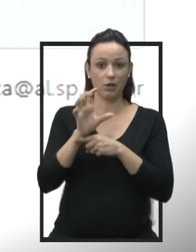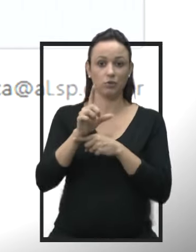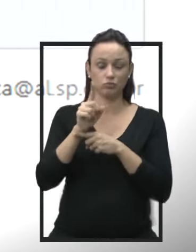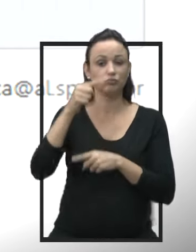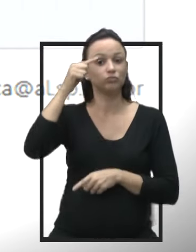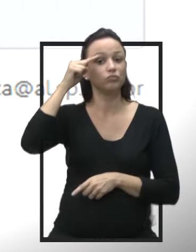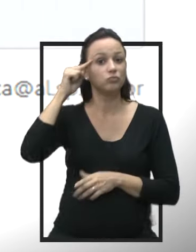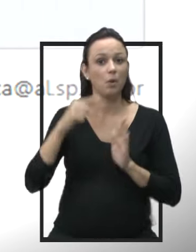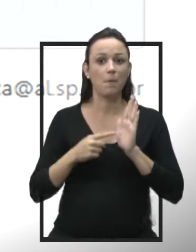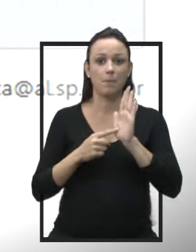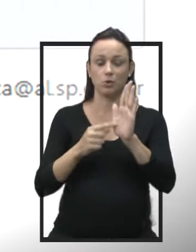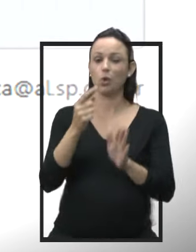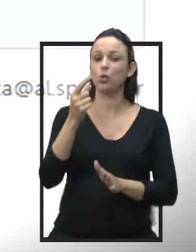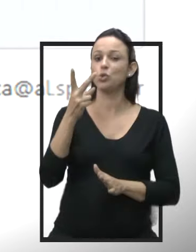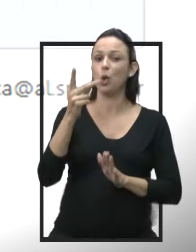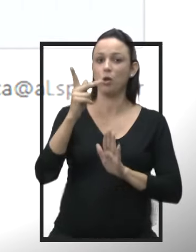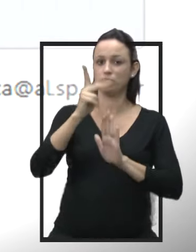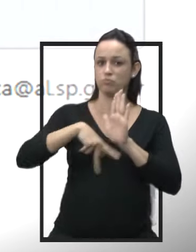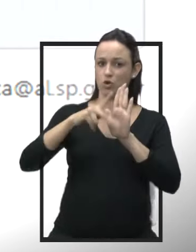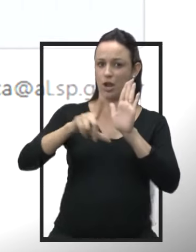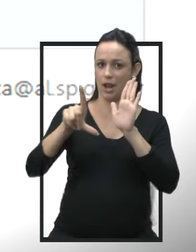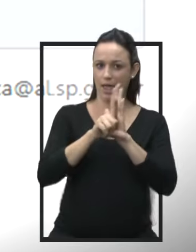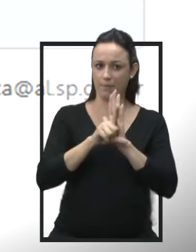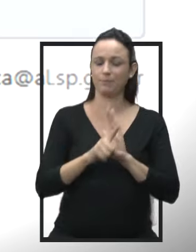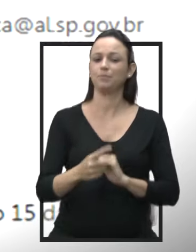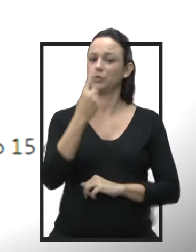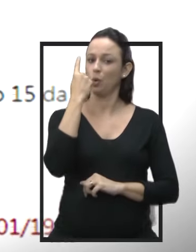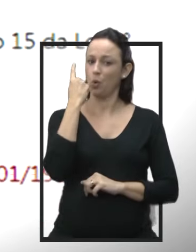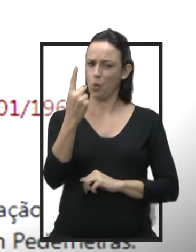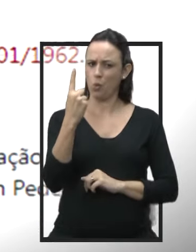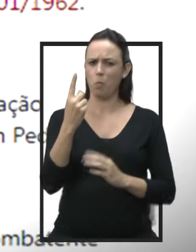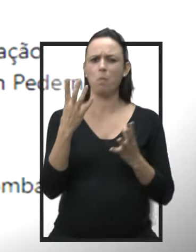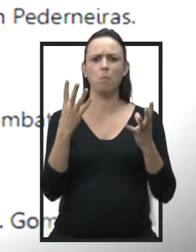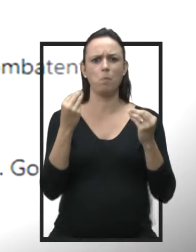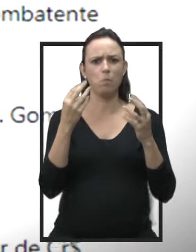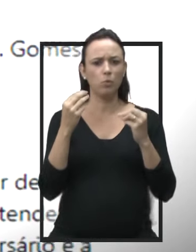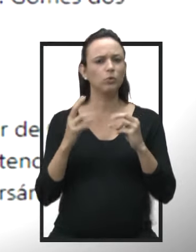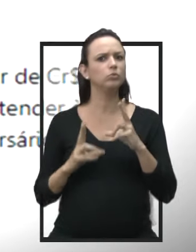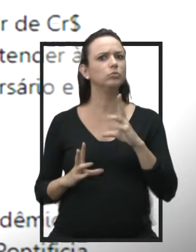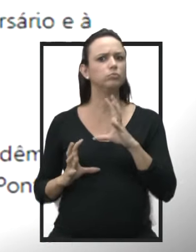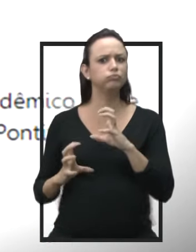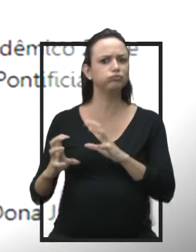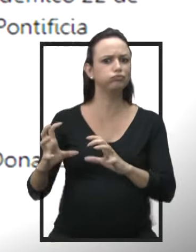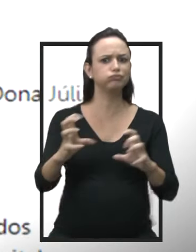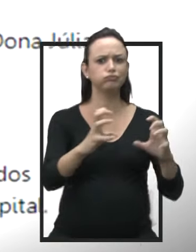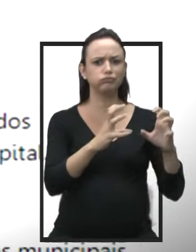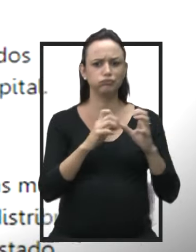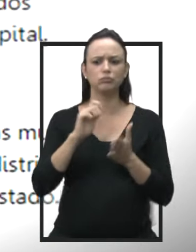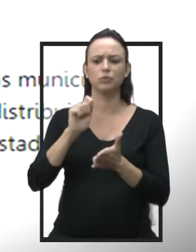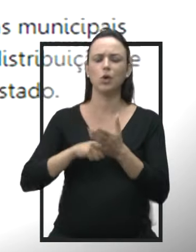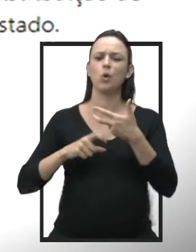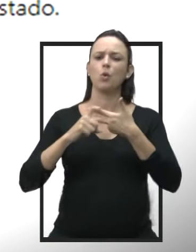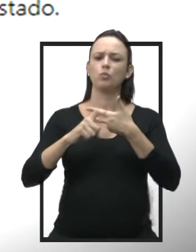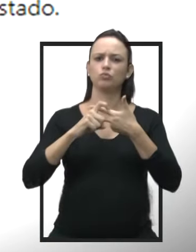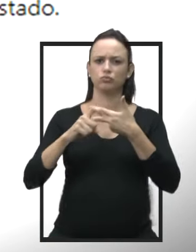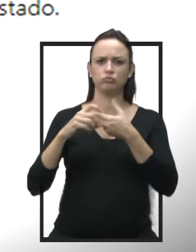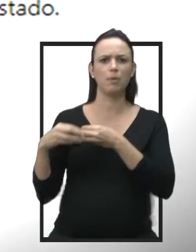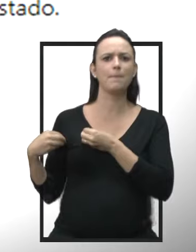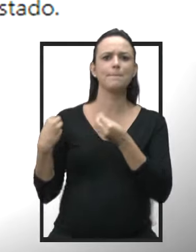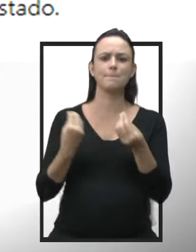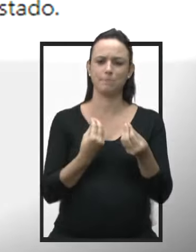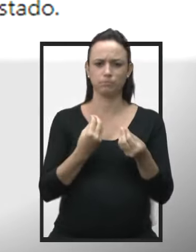Zezinho Magalhães apresentou 12 projetos de lei. Um deles, bastante polêmico, autorizava o executivo a